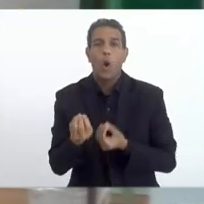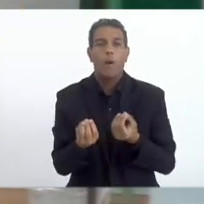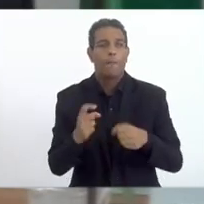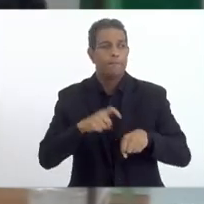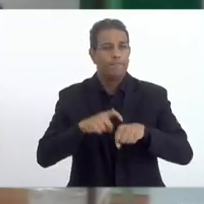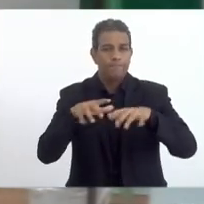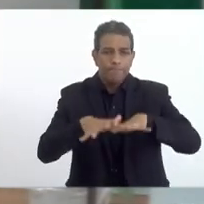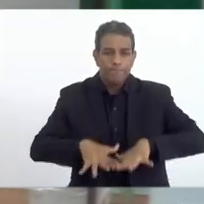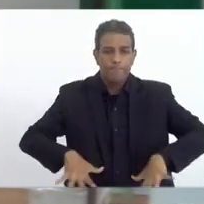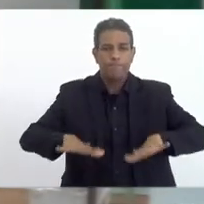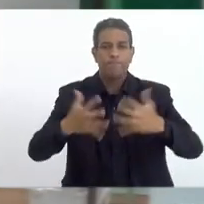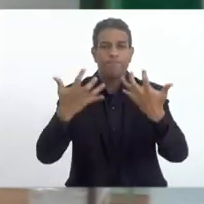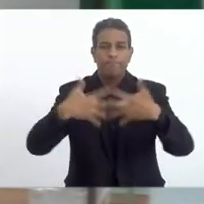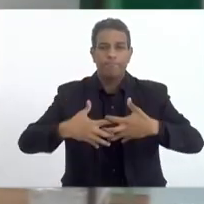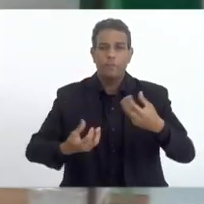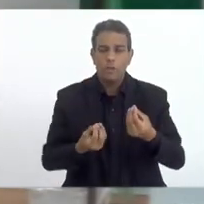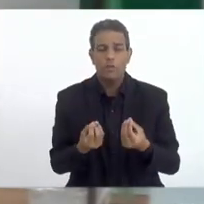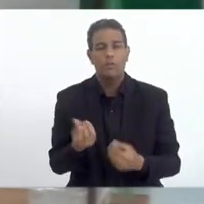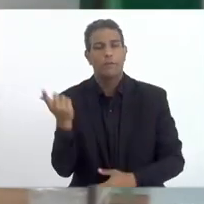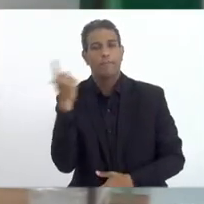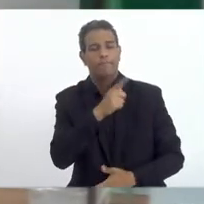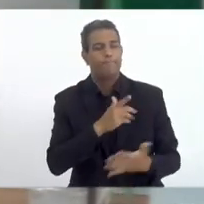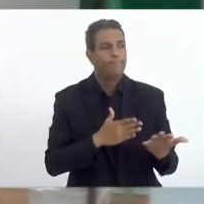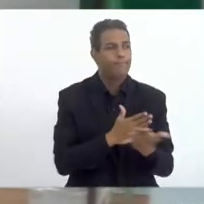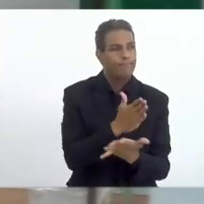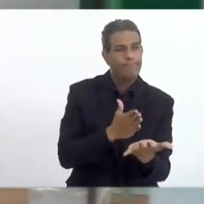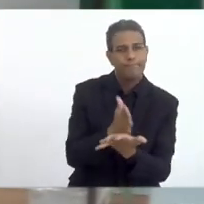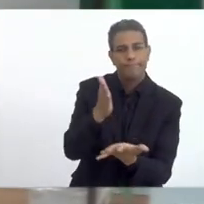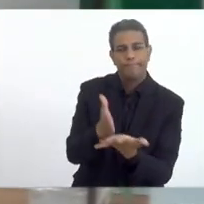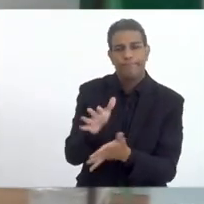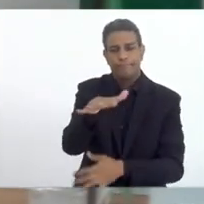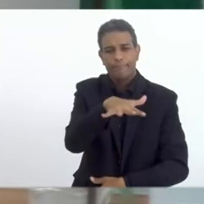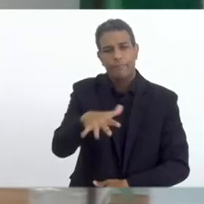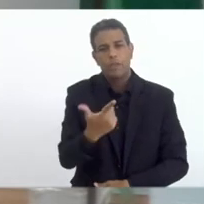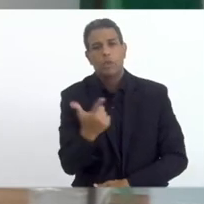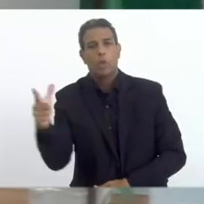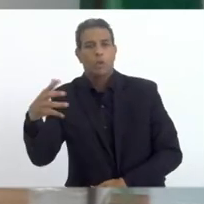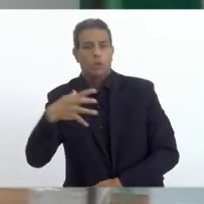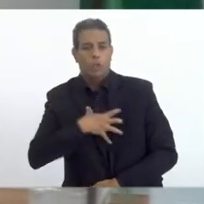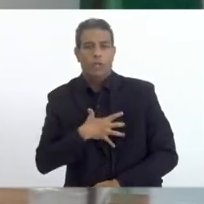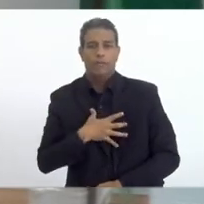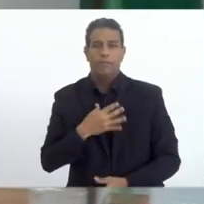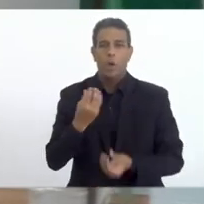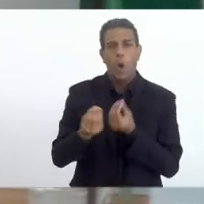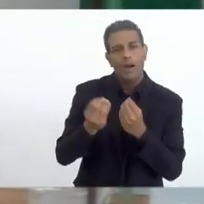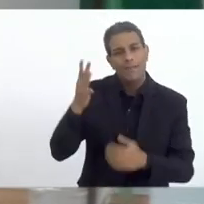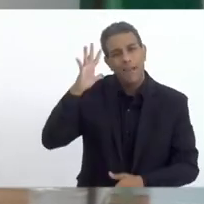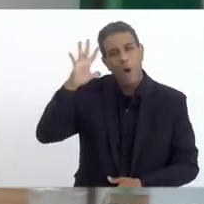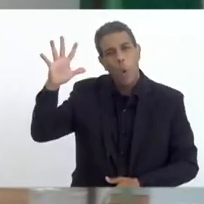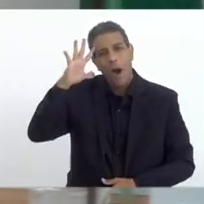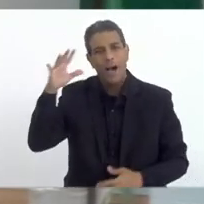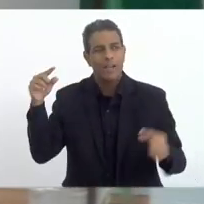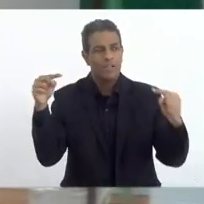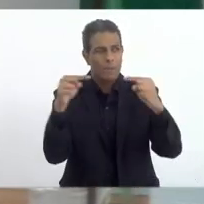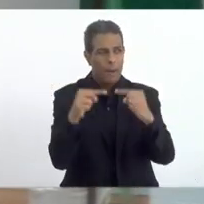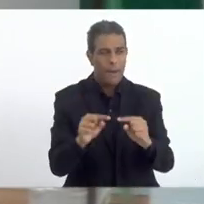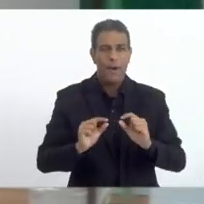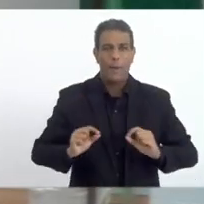Uma coisa não funciona dissociada da outra. Então, eu acho